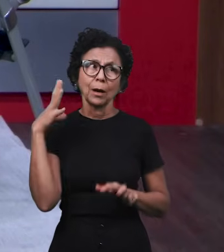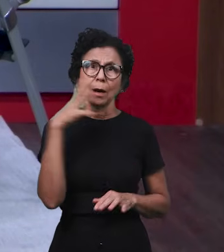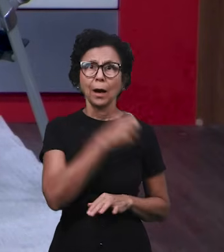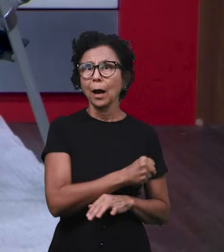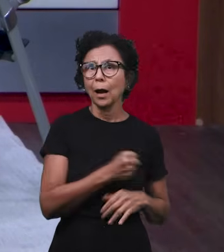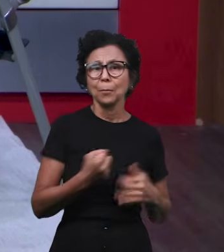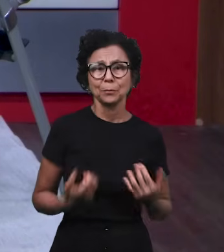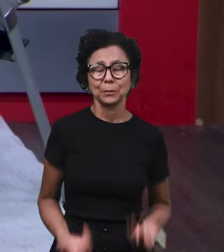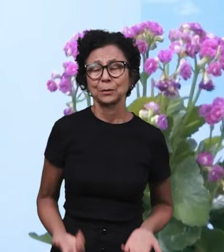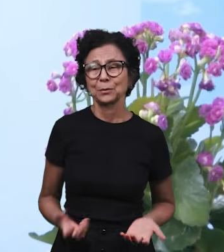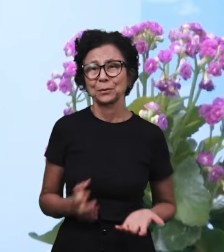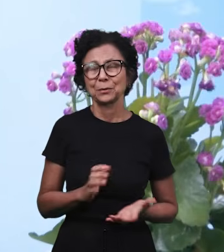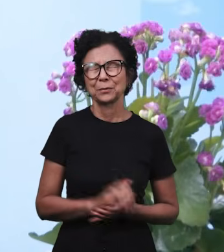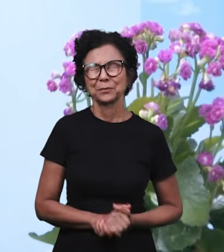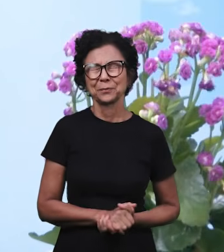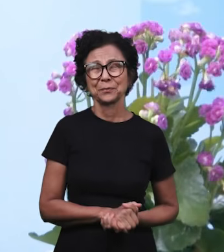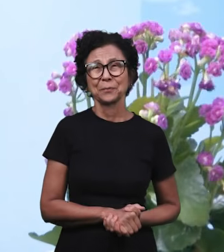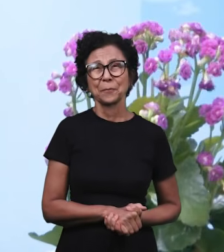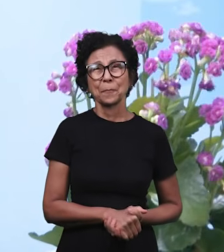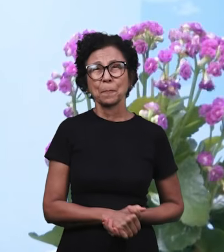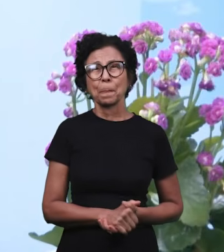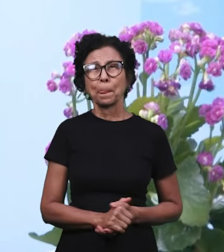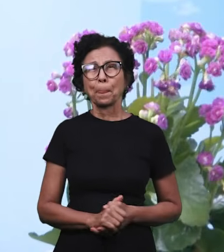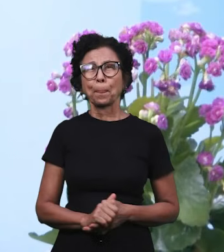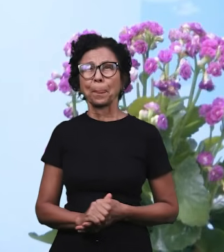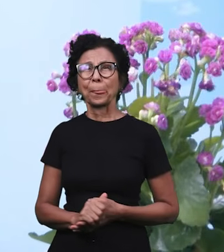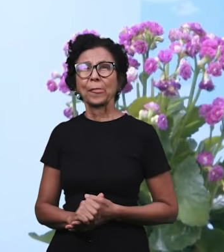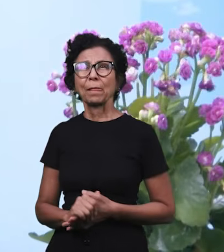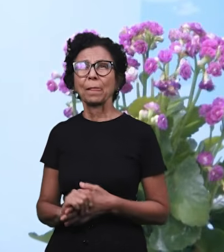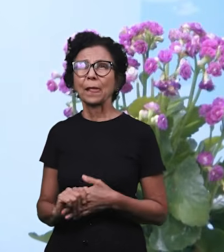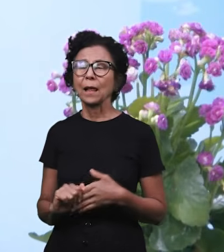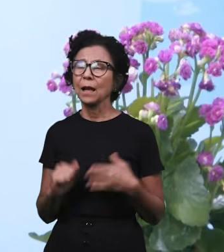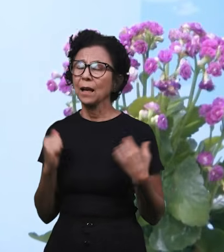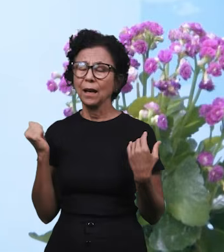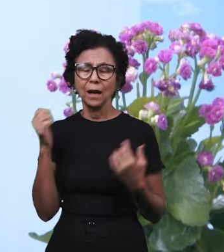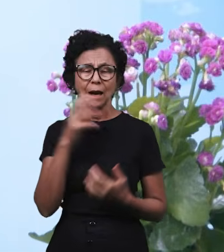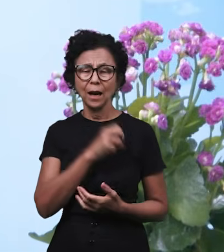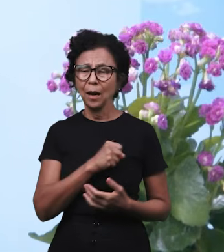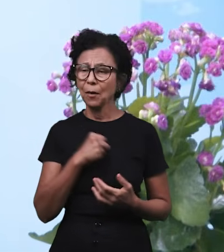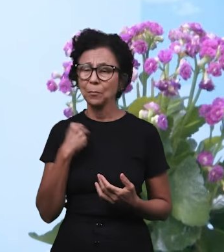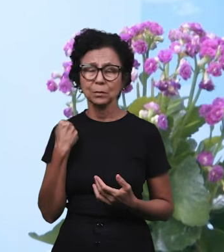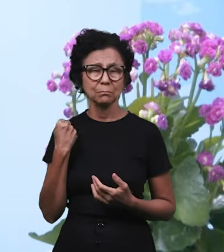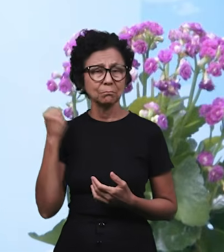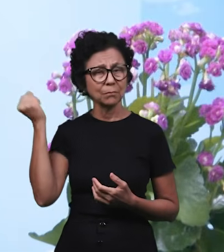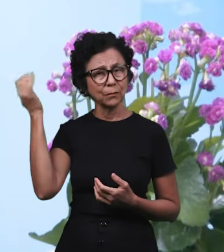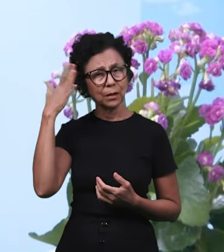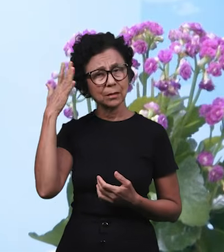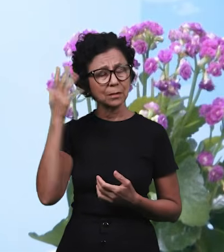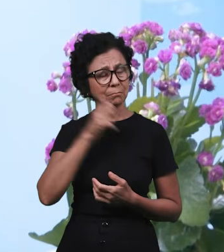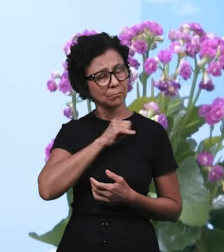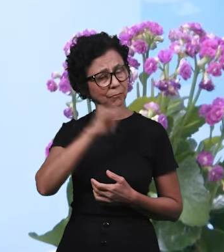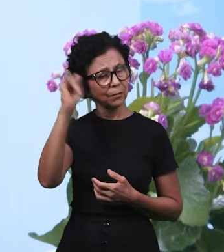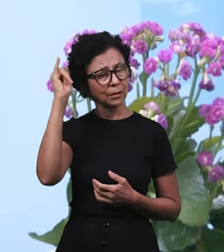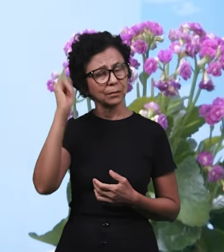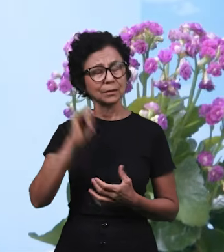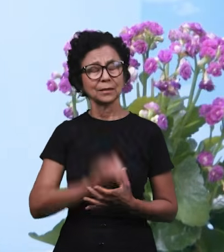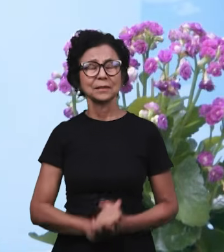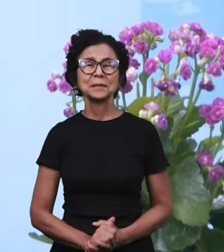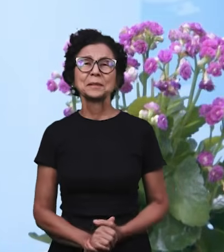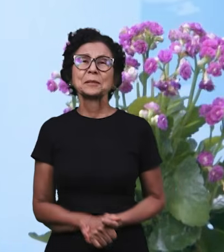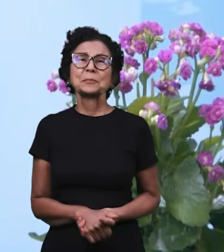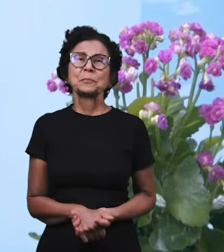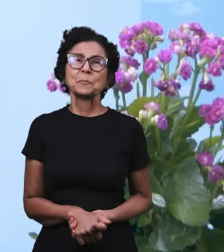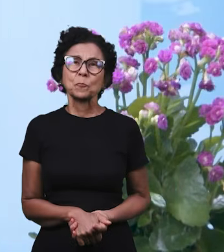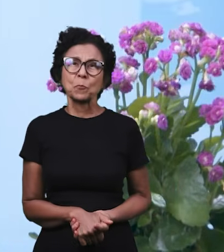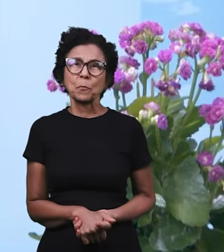ficar falando que comparação, você falar que essa fonte aberta comparada a Jesus, entrega a revelação, não é verdade? Traz ali já.